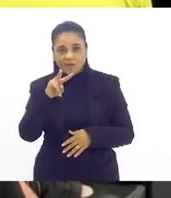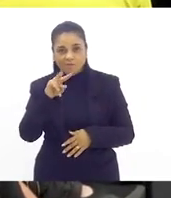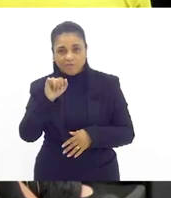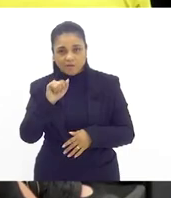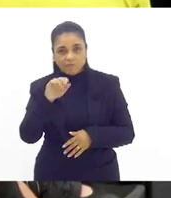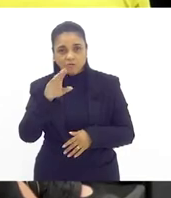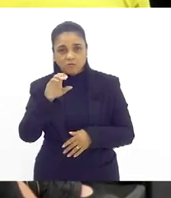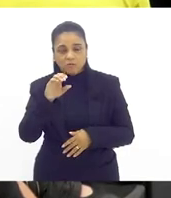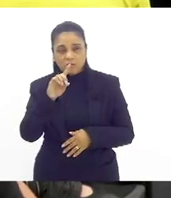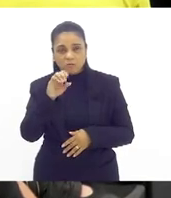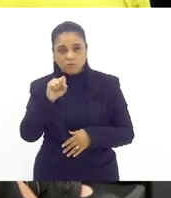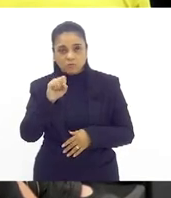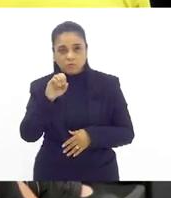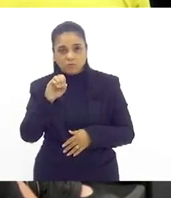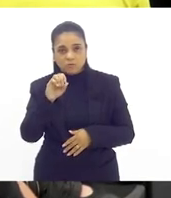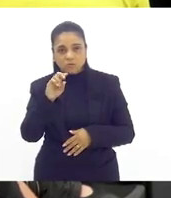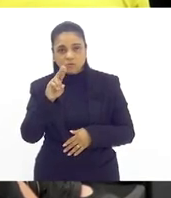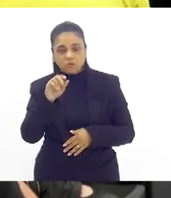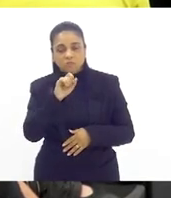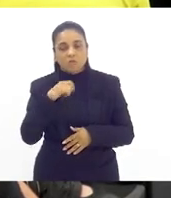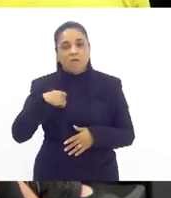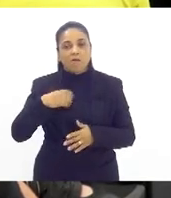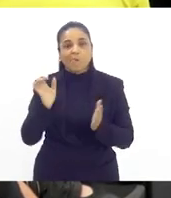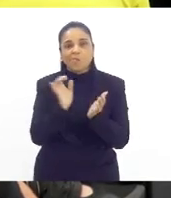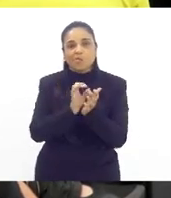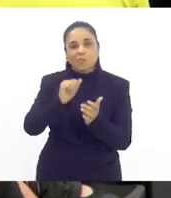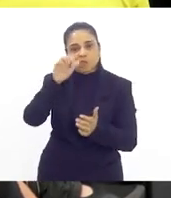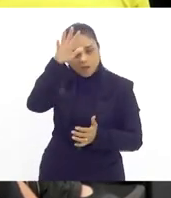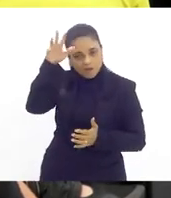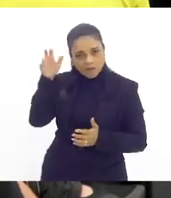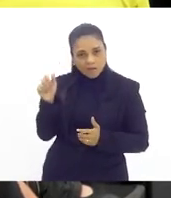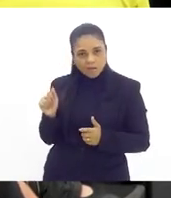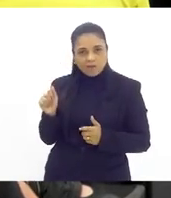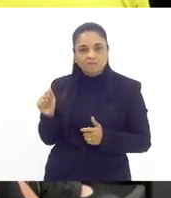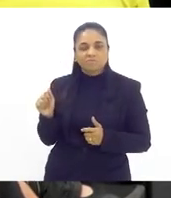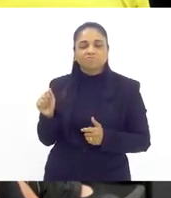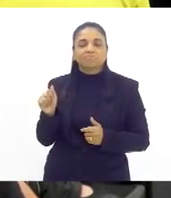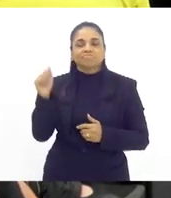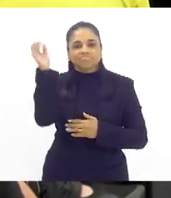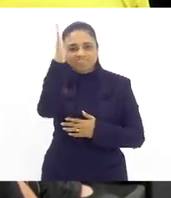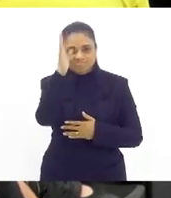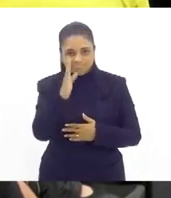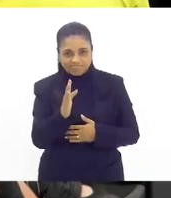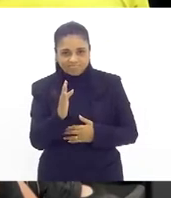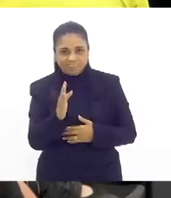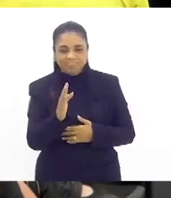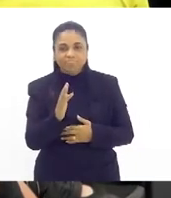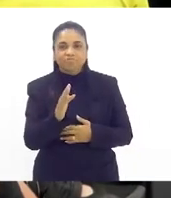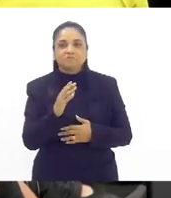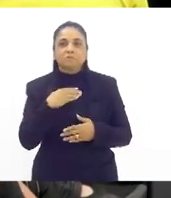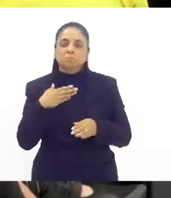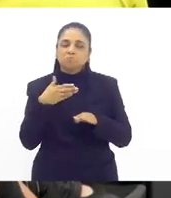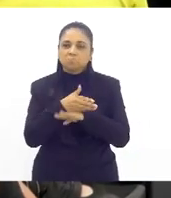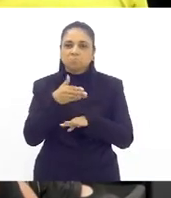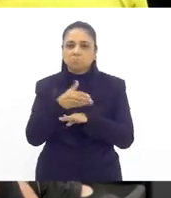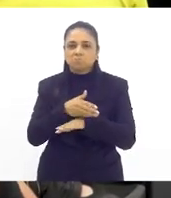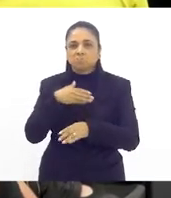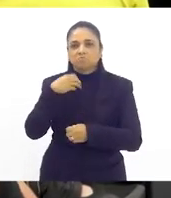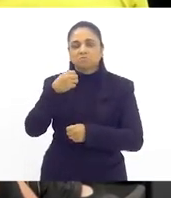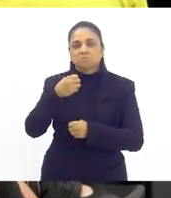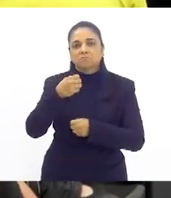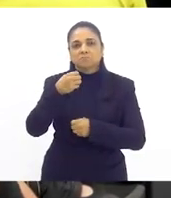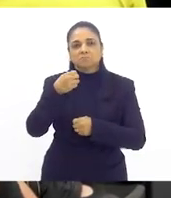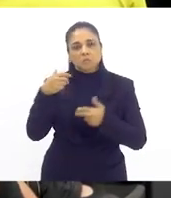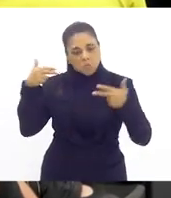sou liderança do grupo afro Lage que é um grupo de Cultura de Matriz afro-brasileira Também faço parte da construção do